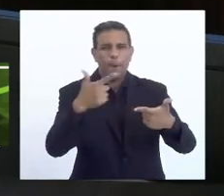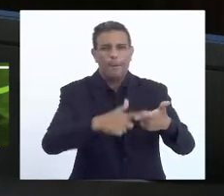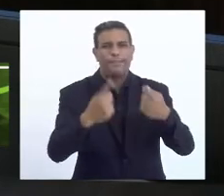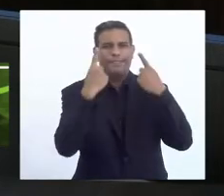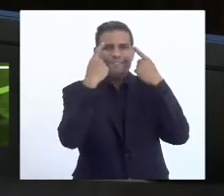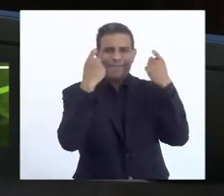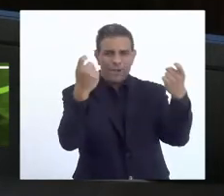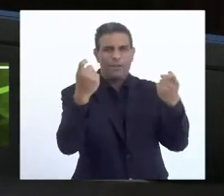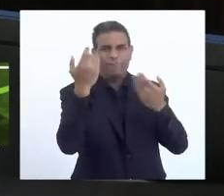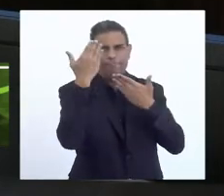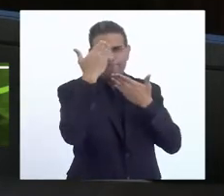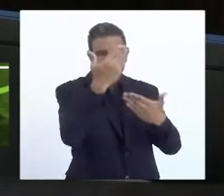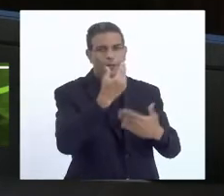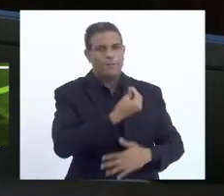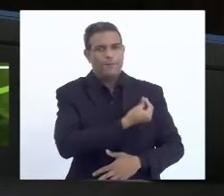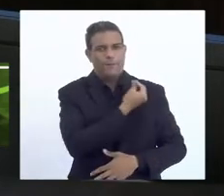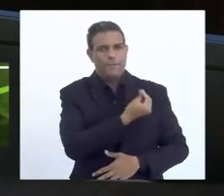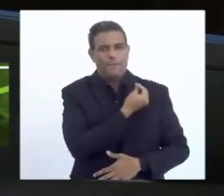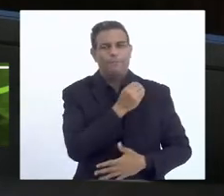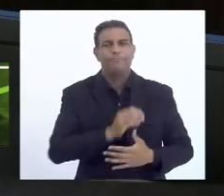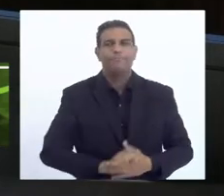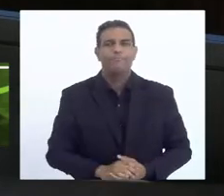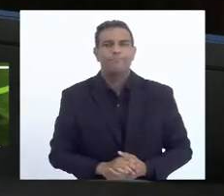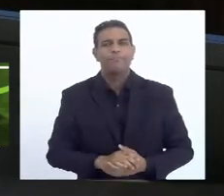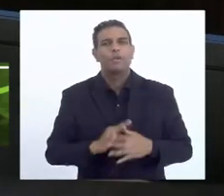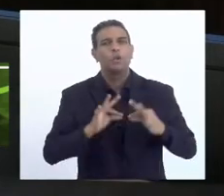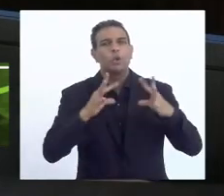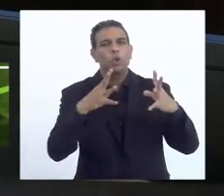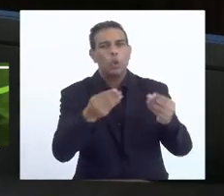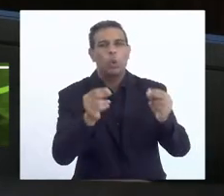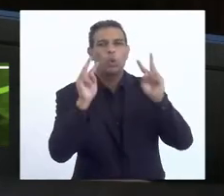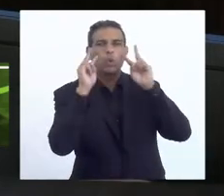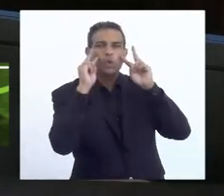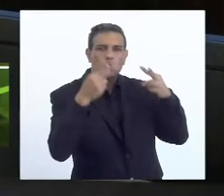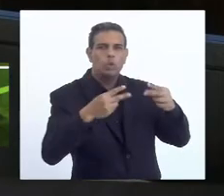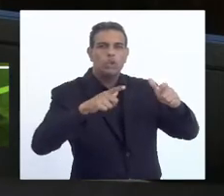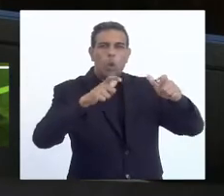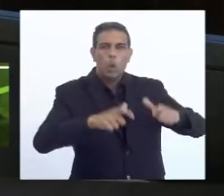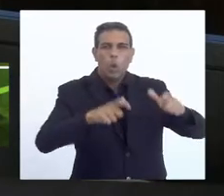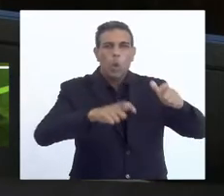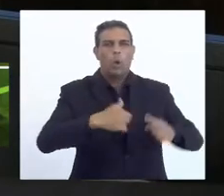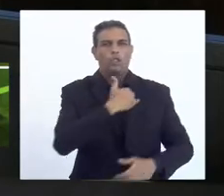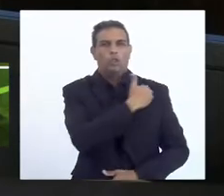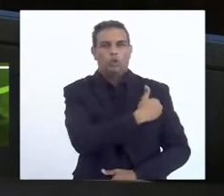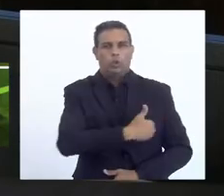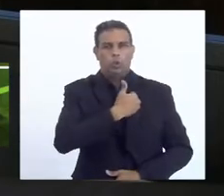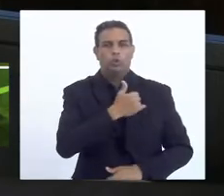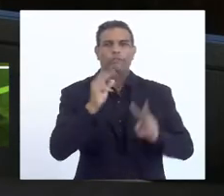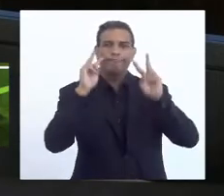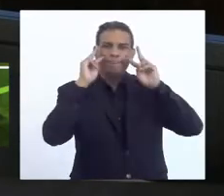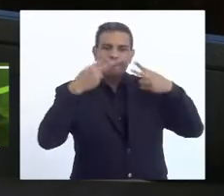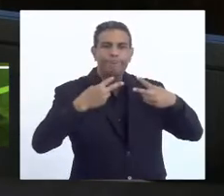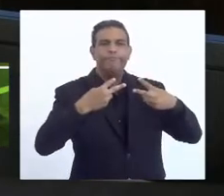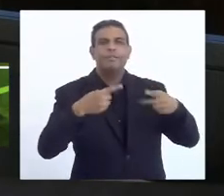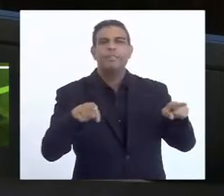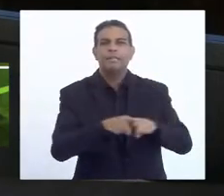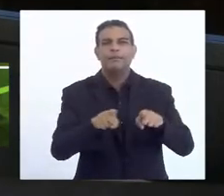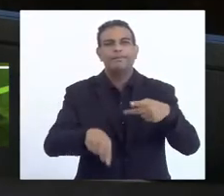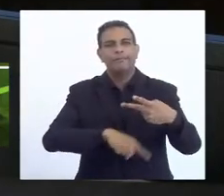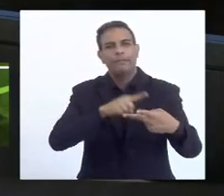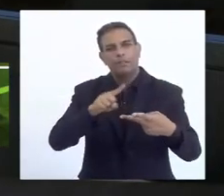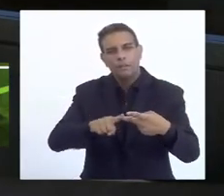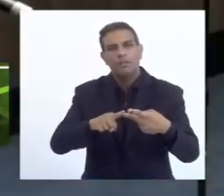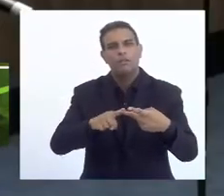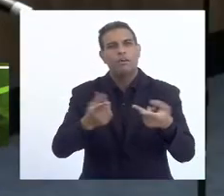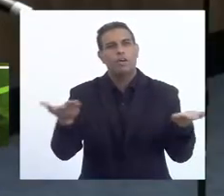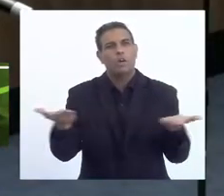constante. Obrigada, Juliana, pela sua presença. Todo o seu trabalho em São João de Meriti é muito reconhecido por nós. E também